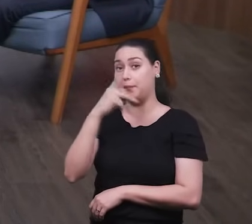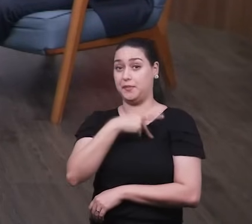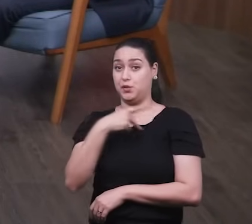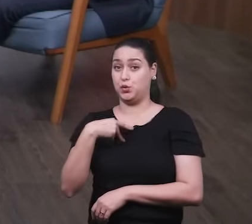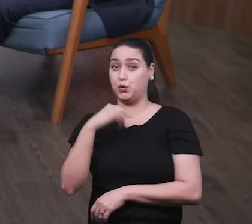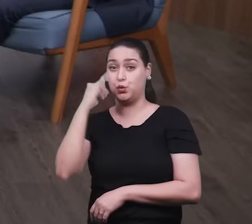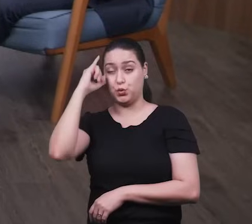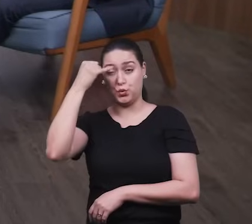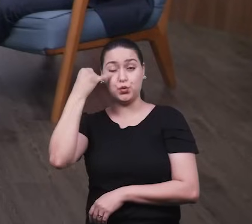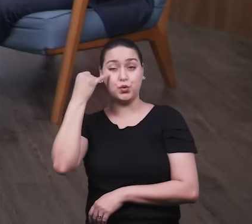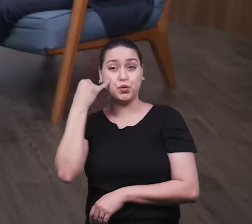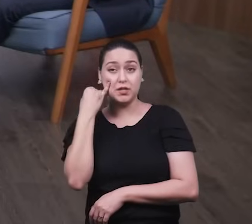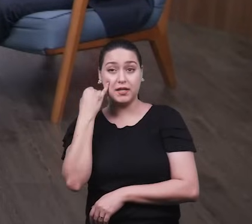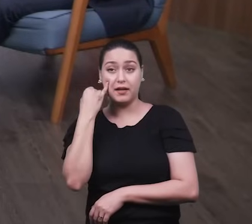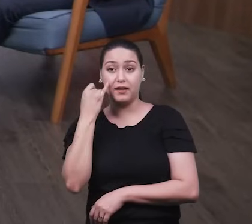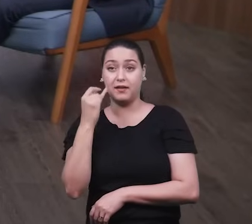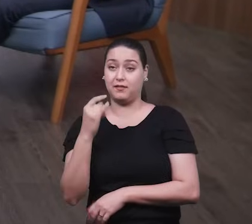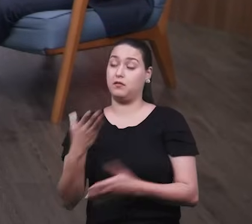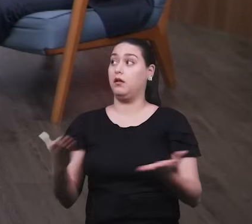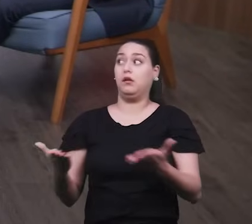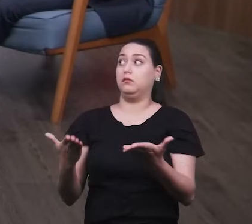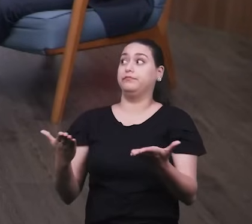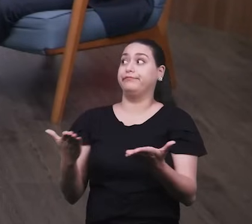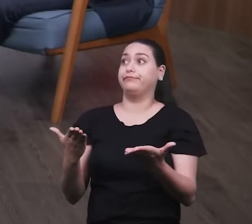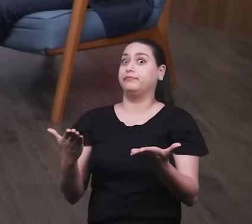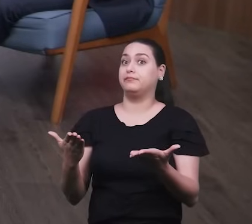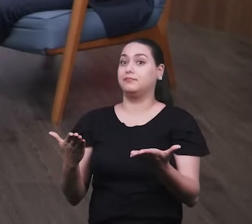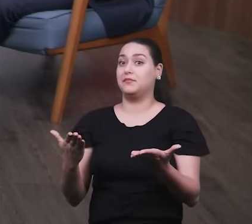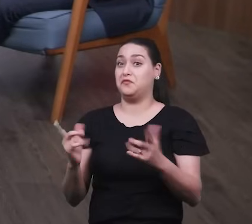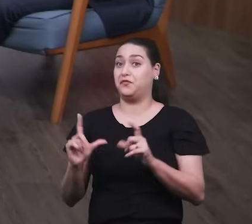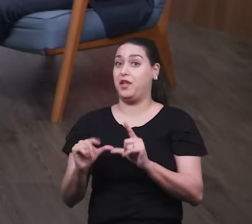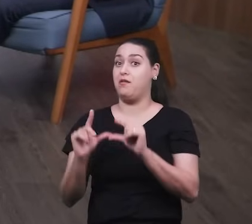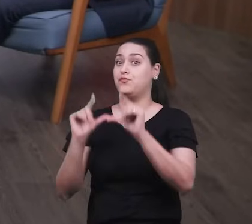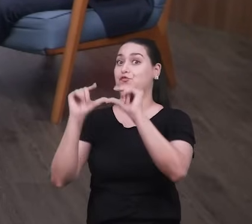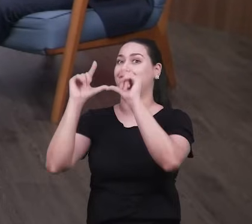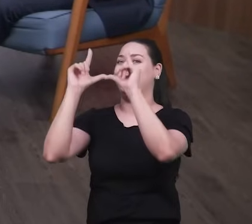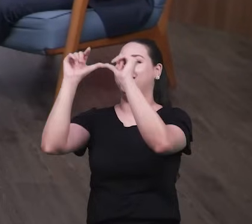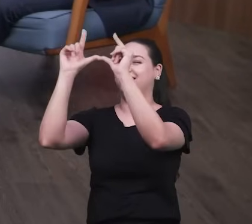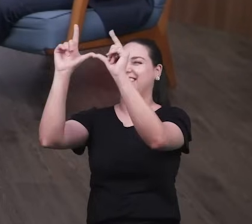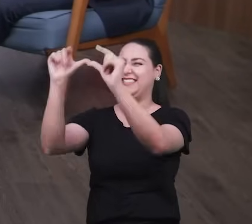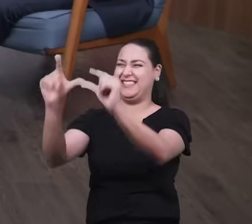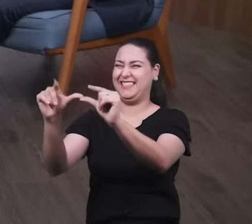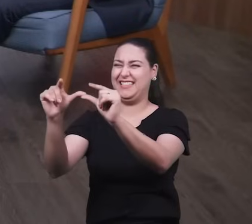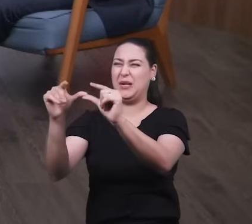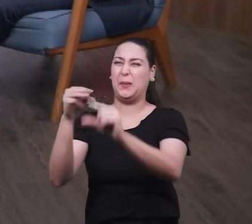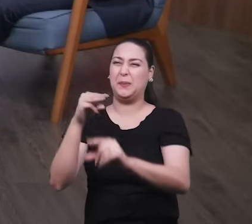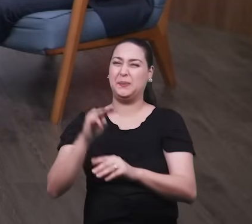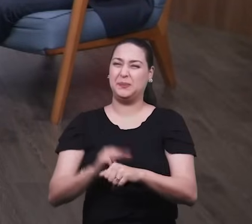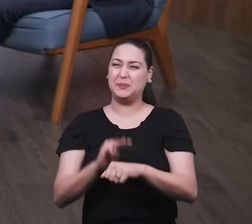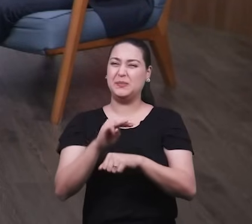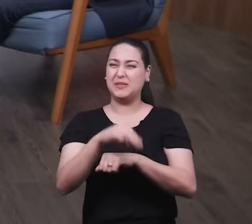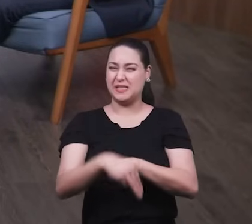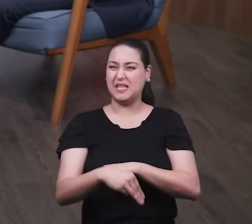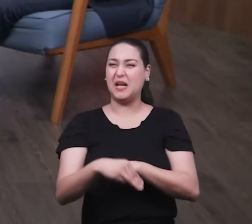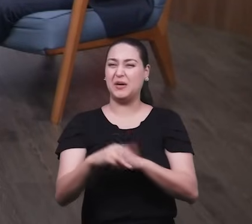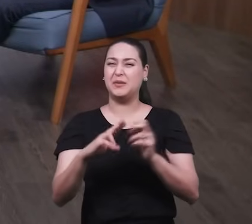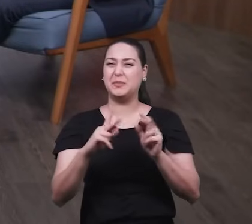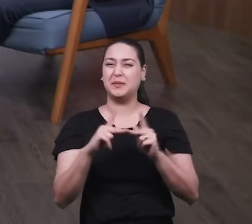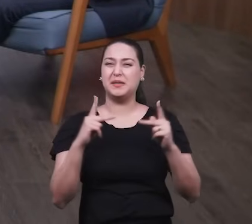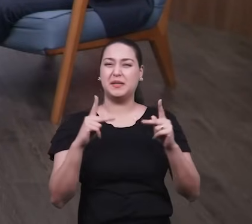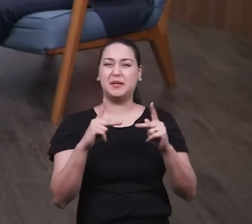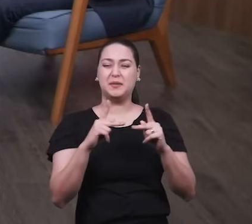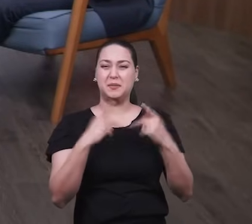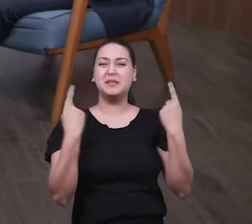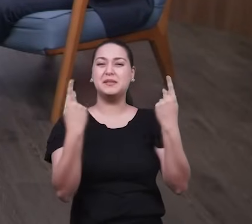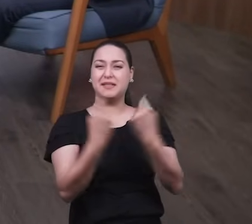bênção. Pastor Josias, até para todos saberem, né? Cadê o Josias? Josias está em viagem, numa missão,